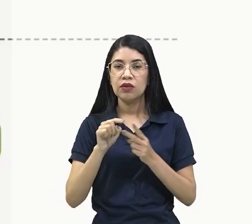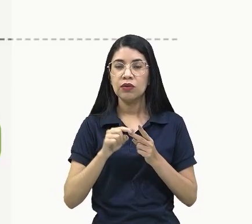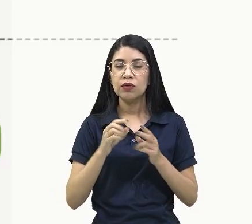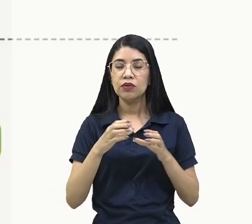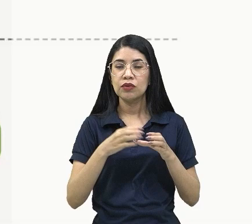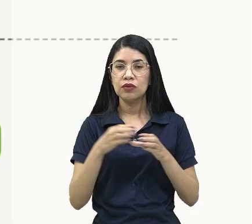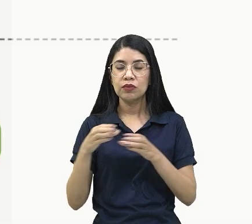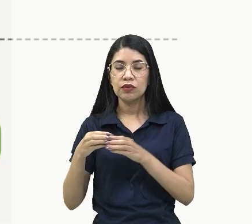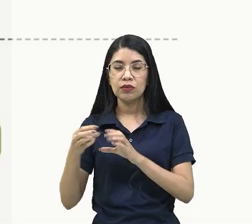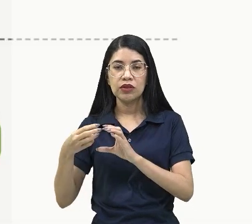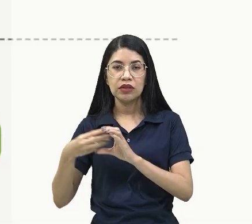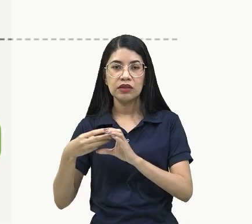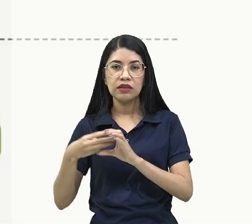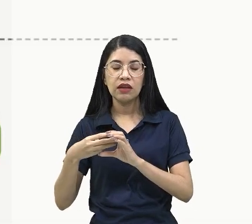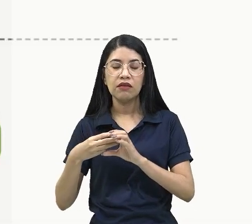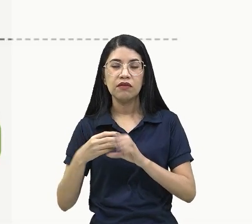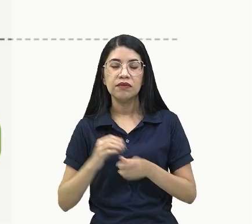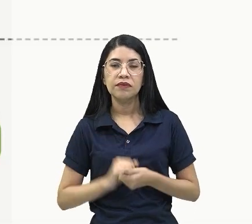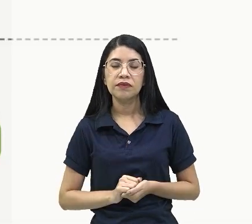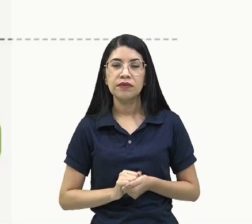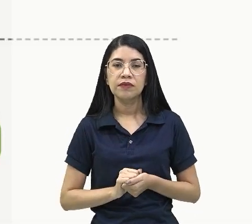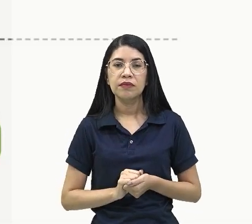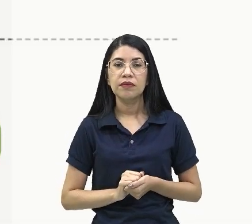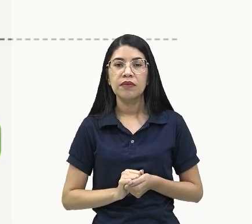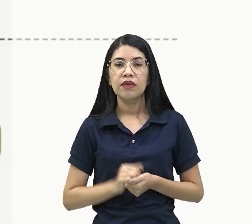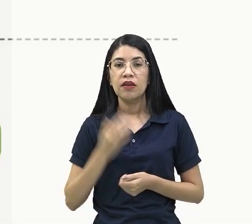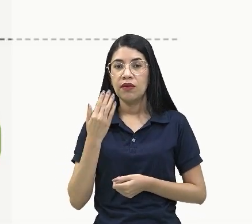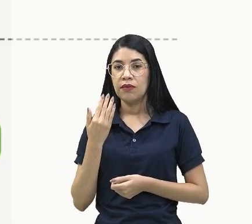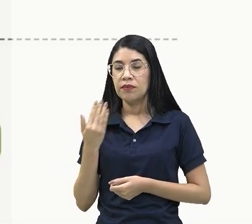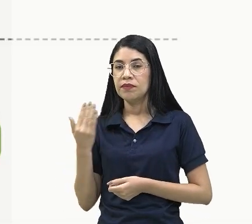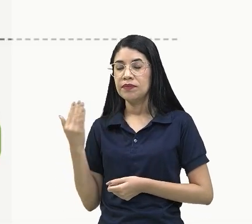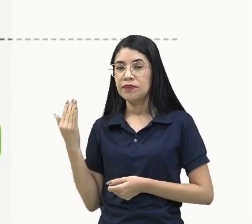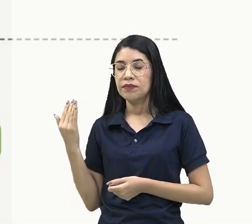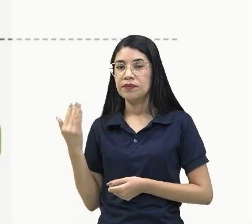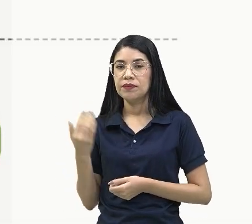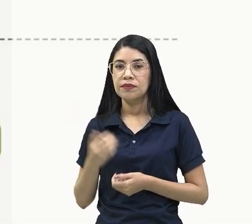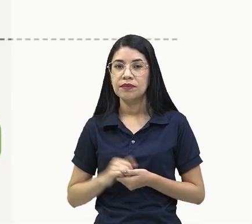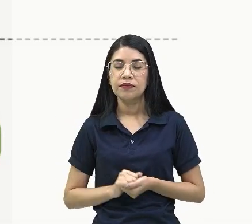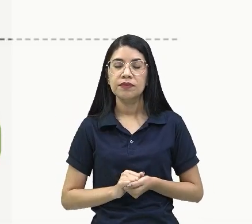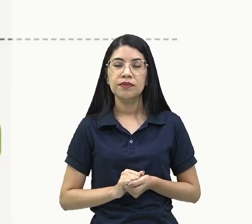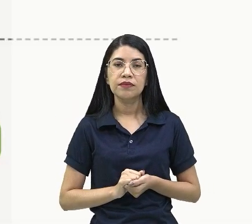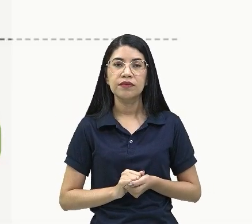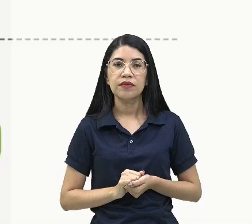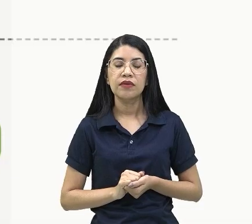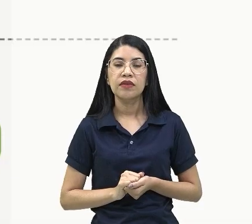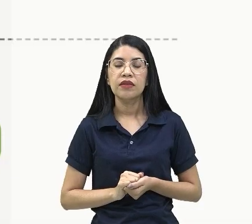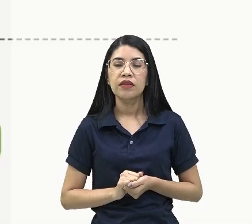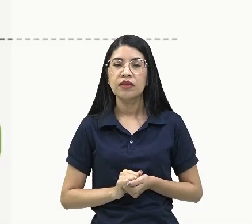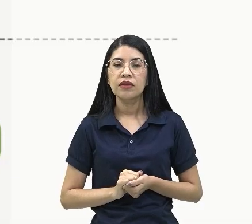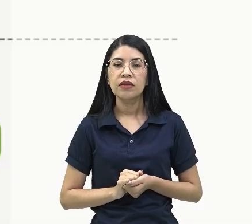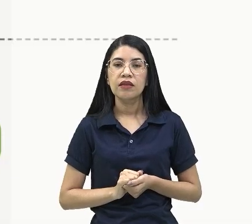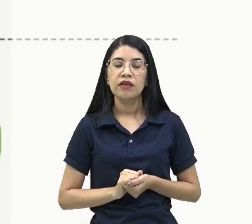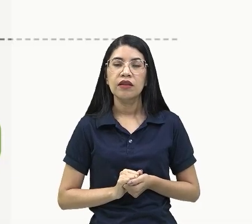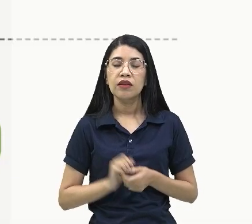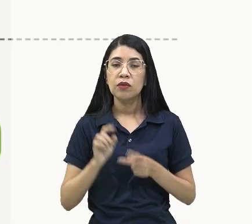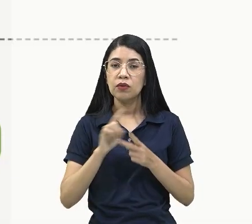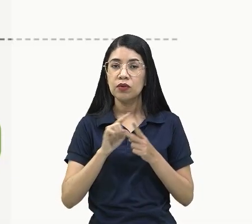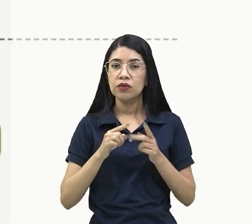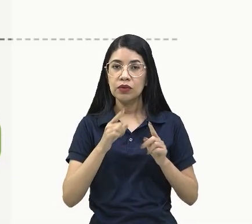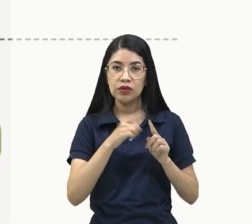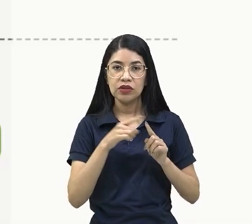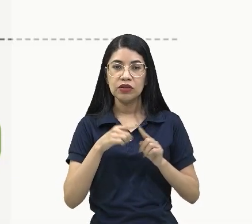de blastocisto. Embrioblasto, vejam só, vamos acompanhar, e o trofoblasto.